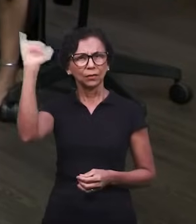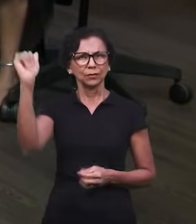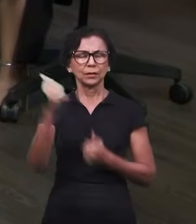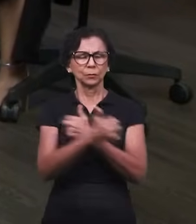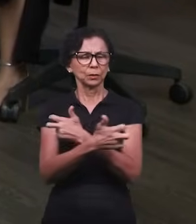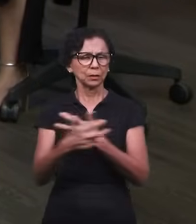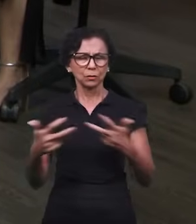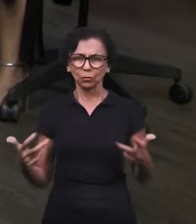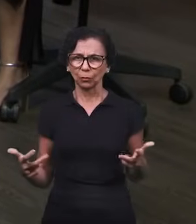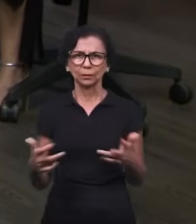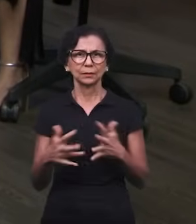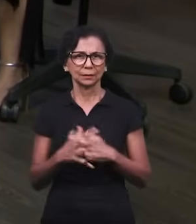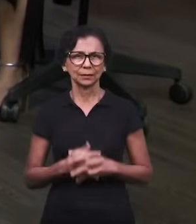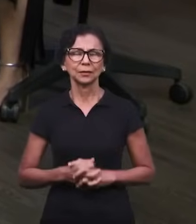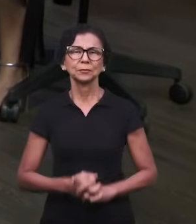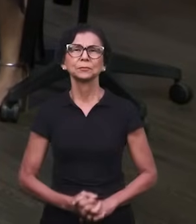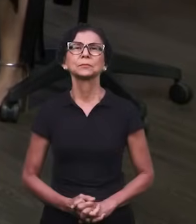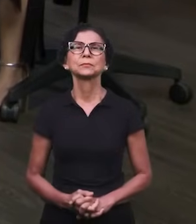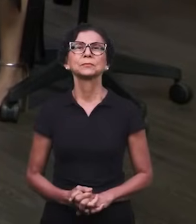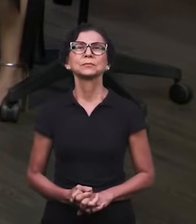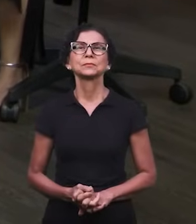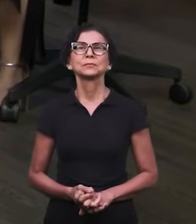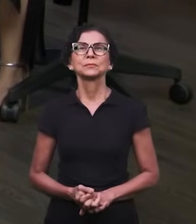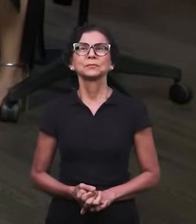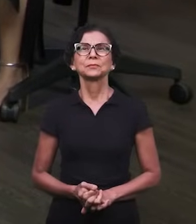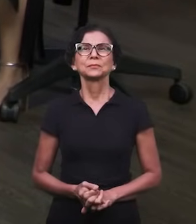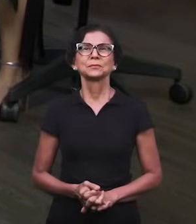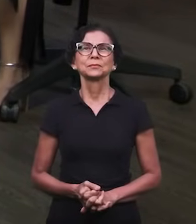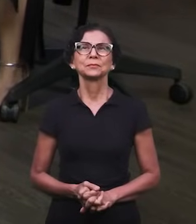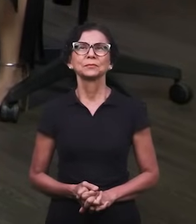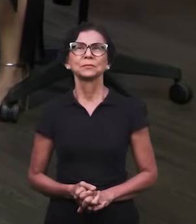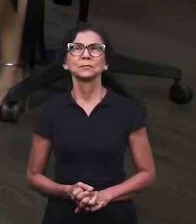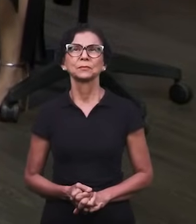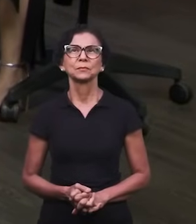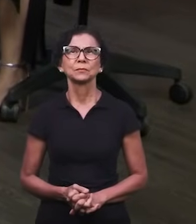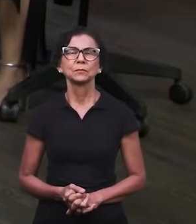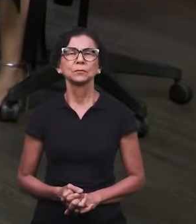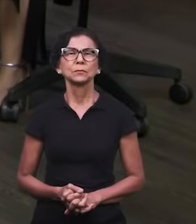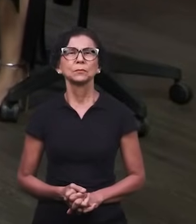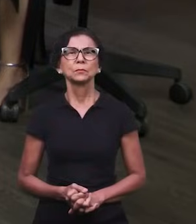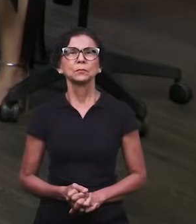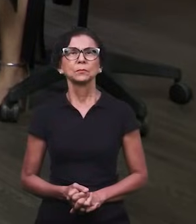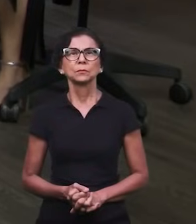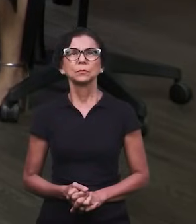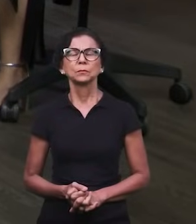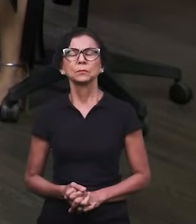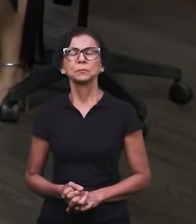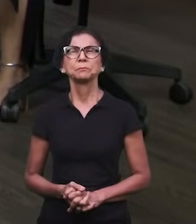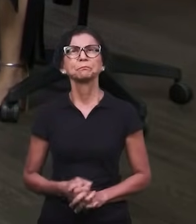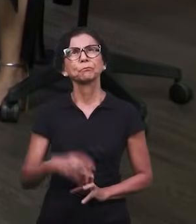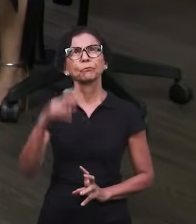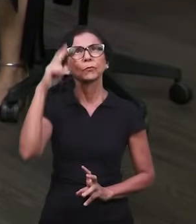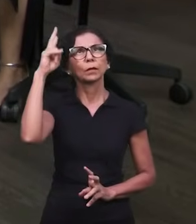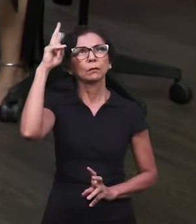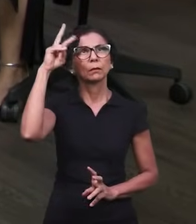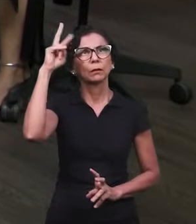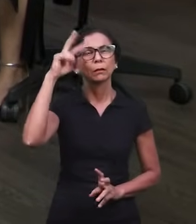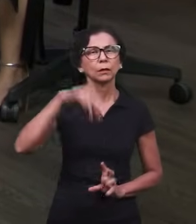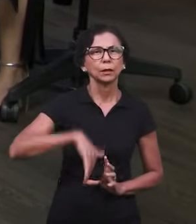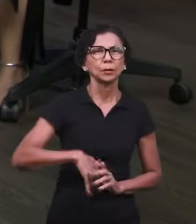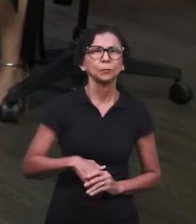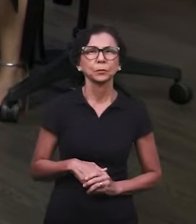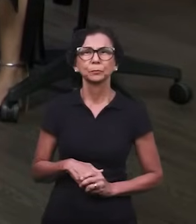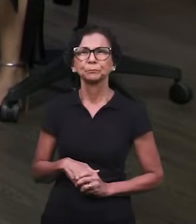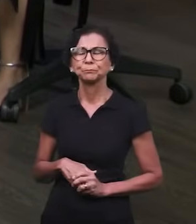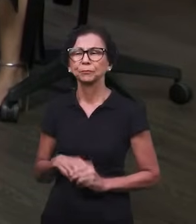à gordurinha, com a questão ao que anterior, você falou né? anteriormente. A dieta dele. A dieta. Então, eu lembro que eu